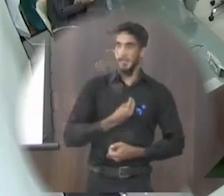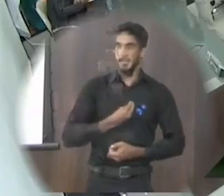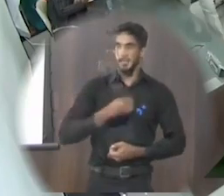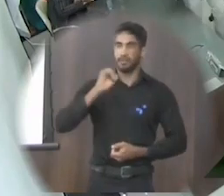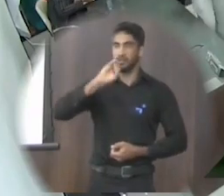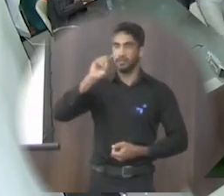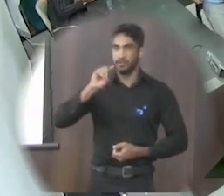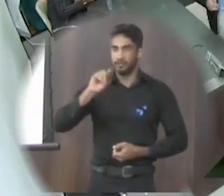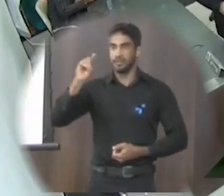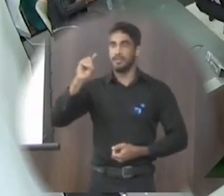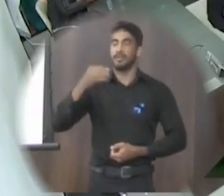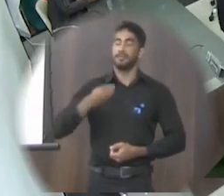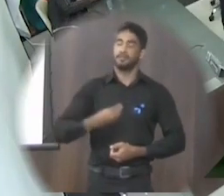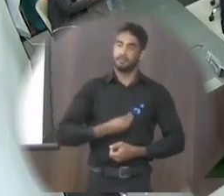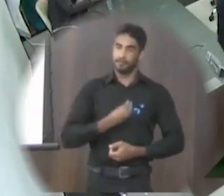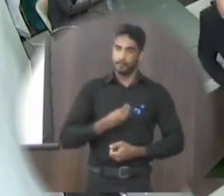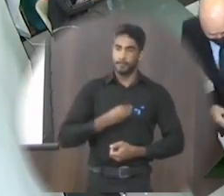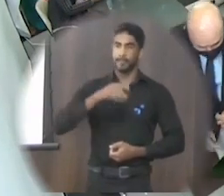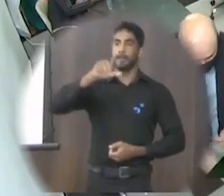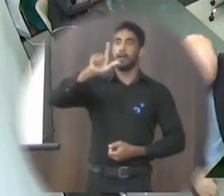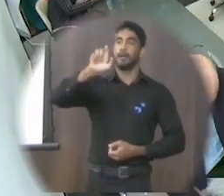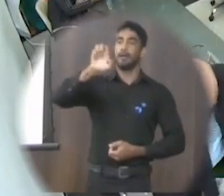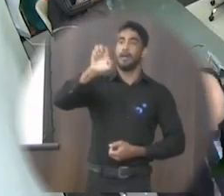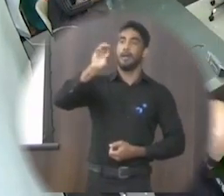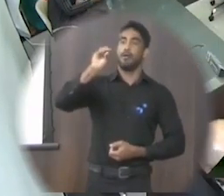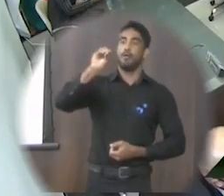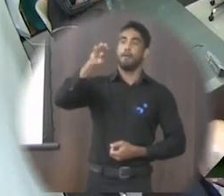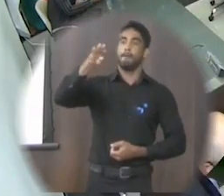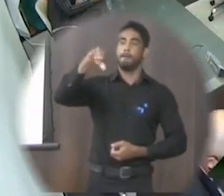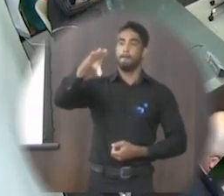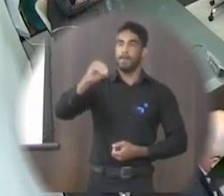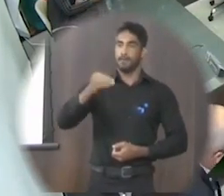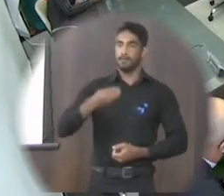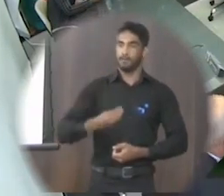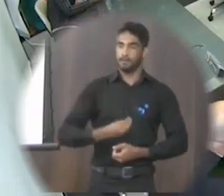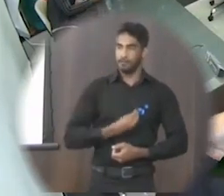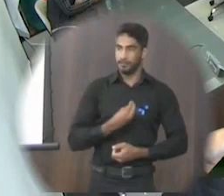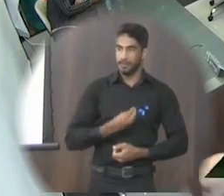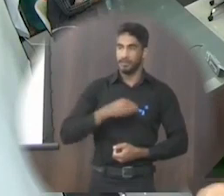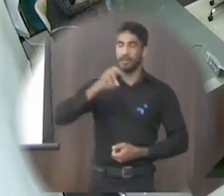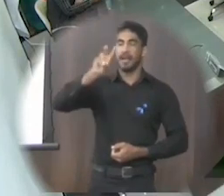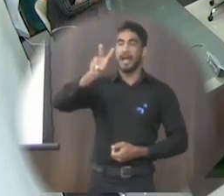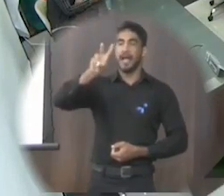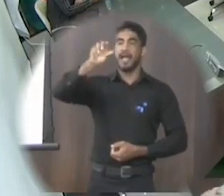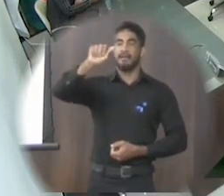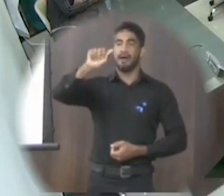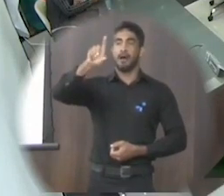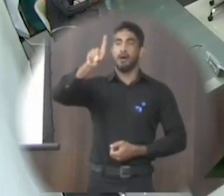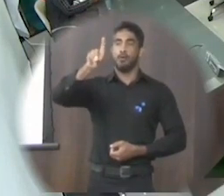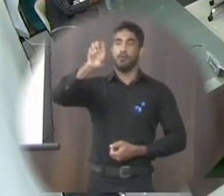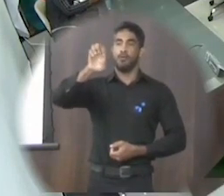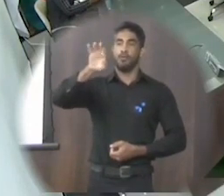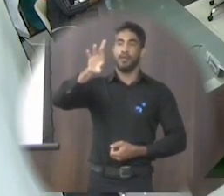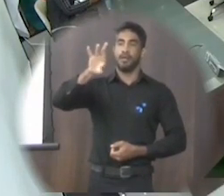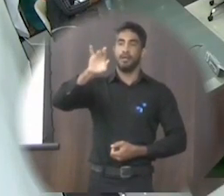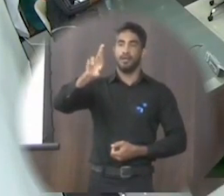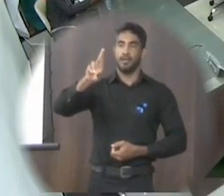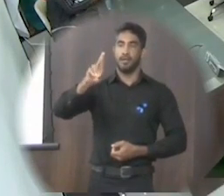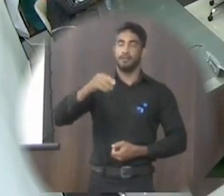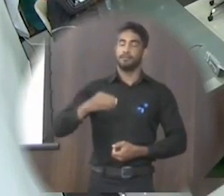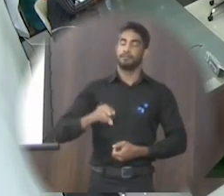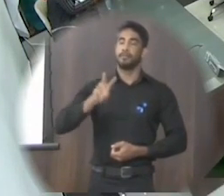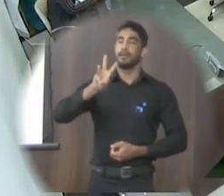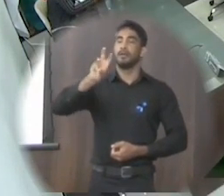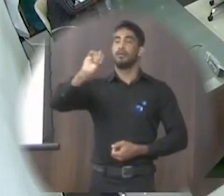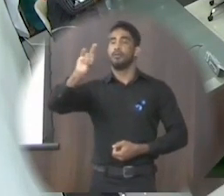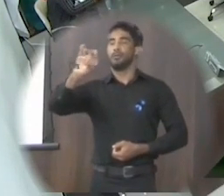Presente. José Tarcísio Mendes. Presente. Leobino Antunes de Bem. Presente. Valdeir do Santos Silva.